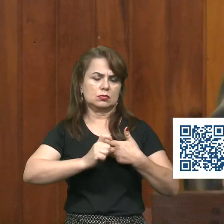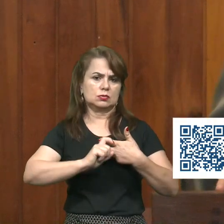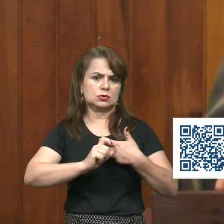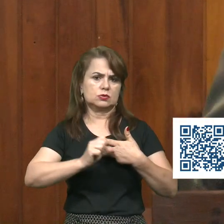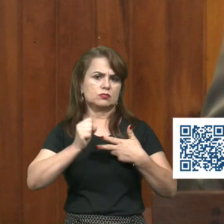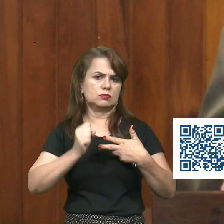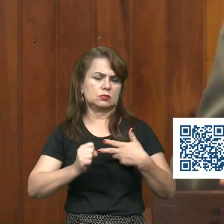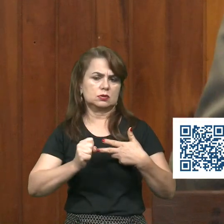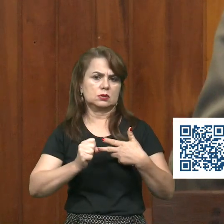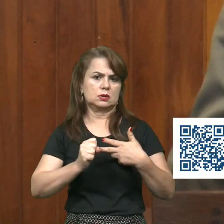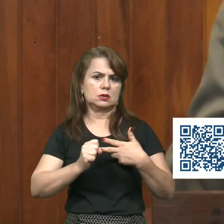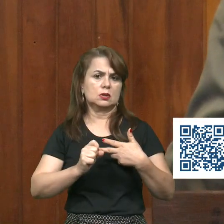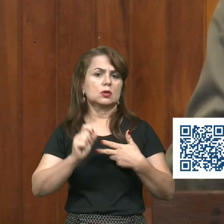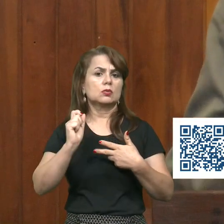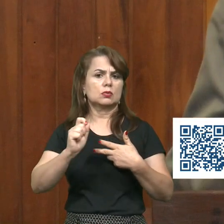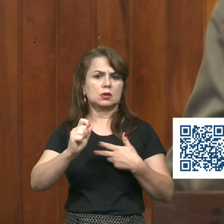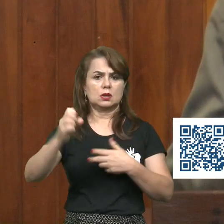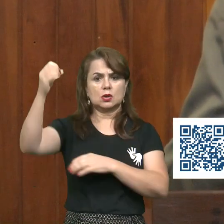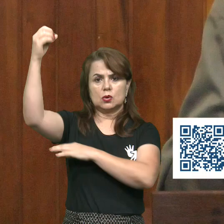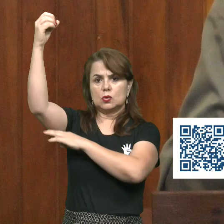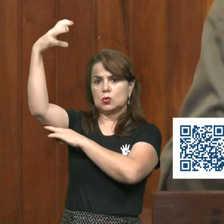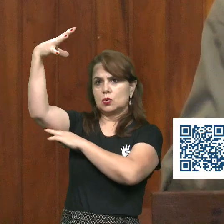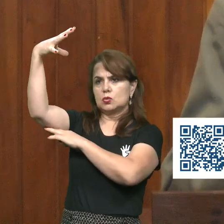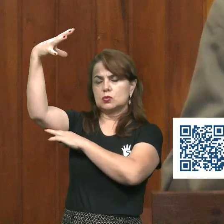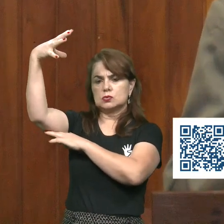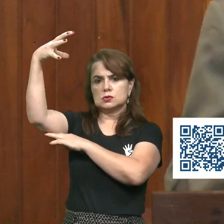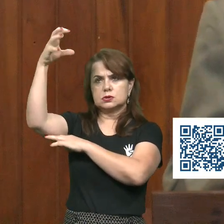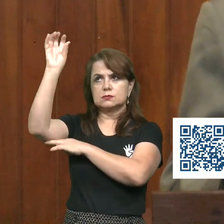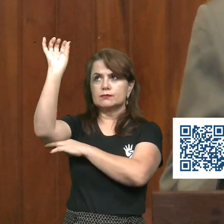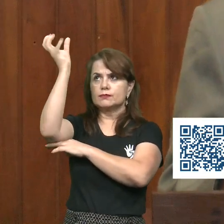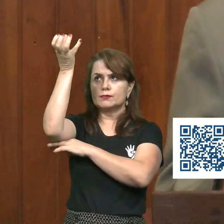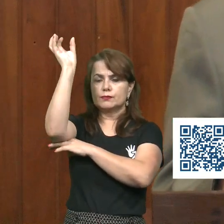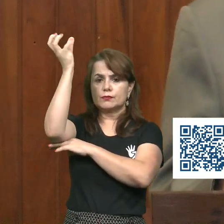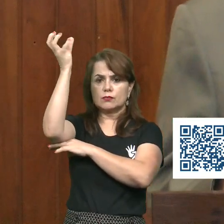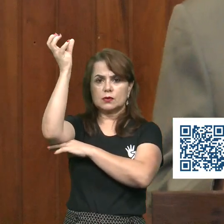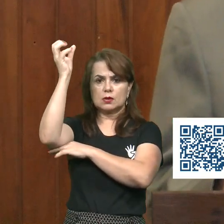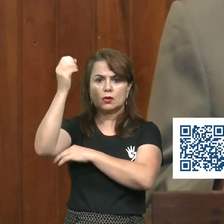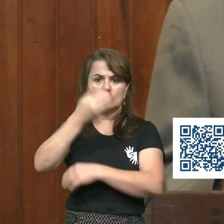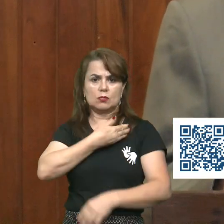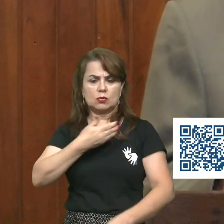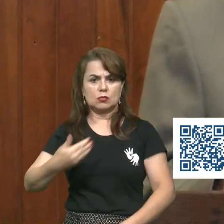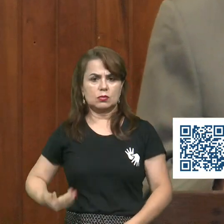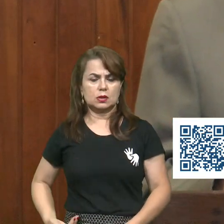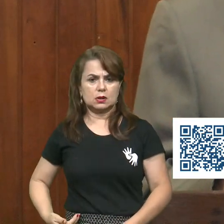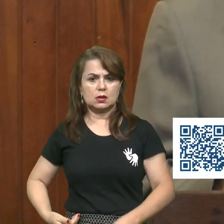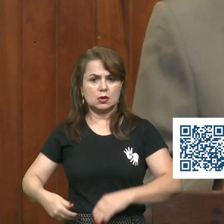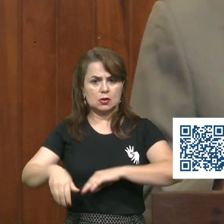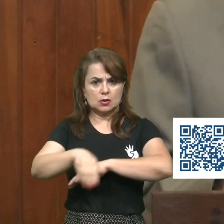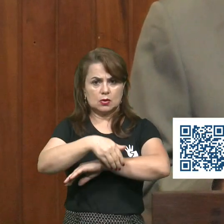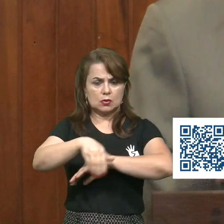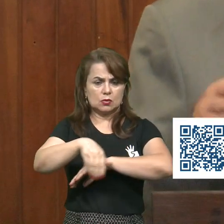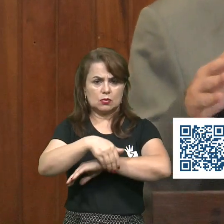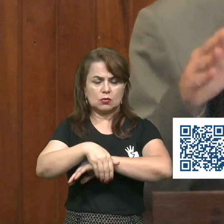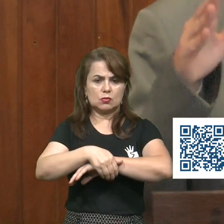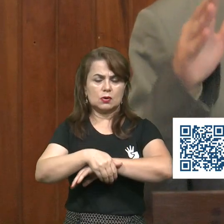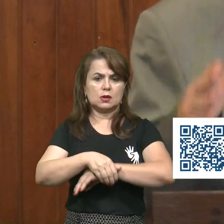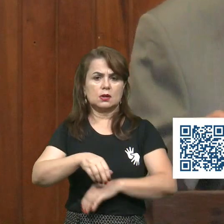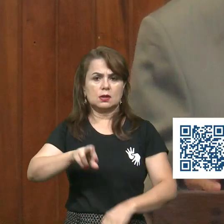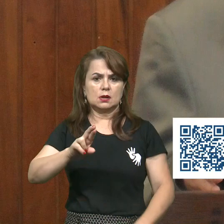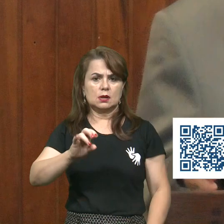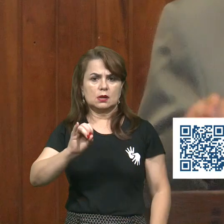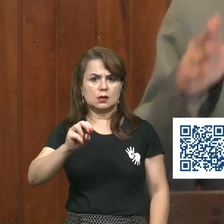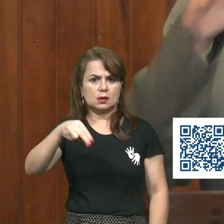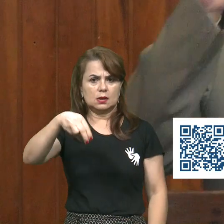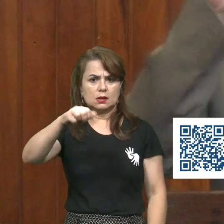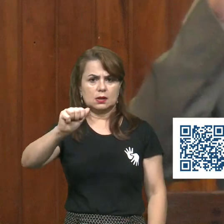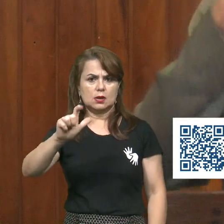da iluminação pública na rua Reinaldo da Silva, na altura do número 100, no sítio Recreio, Vale do